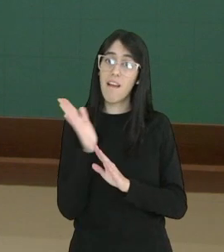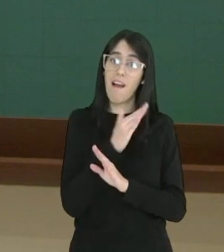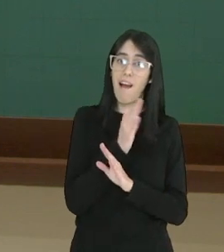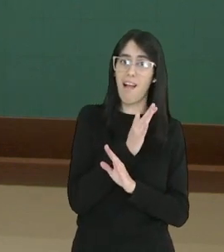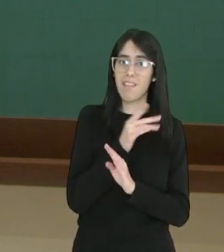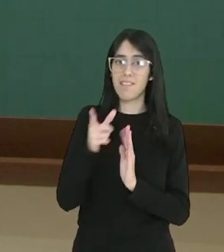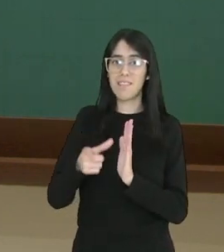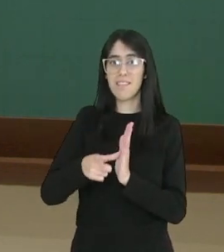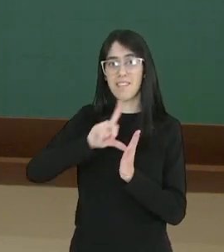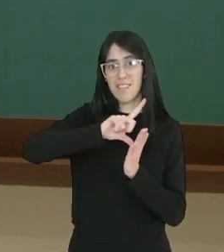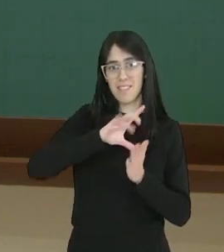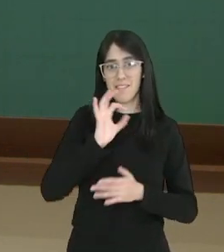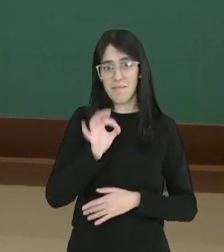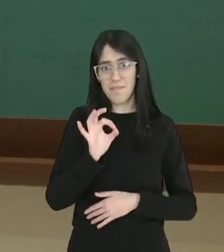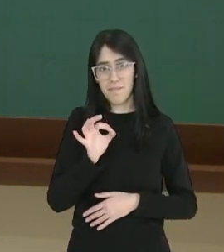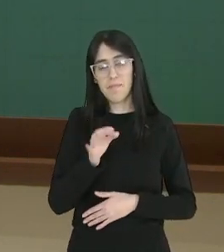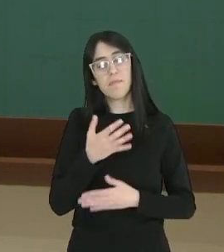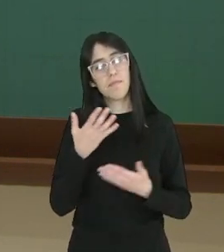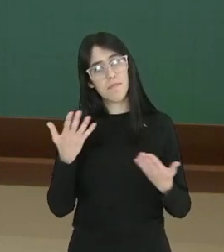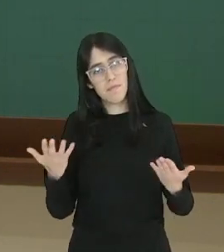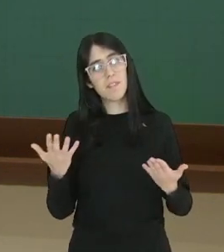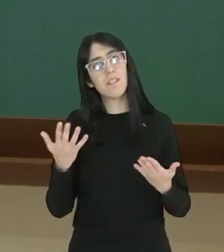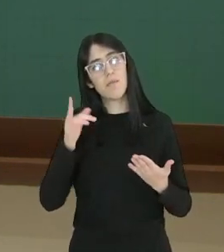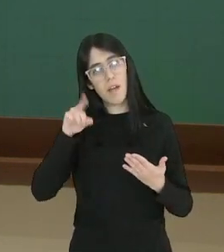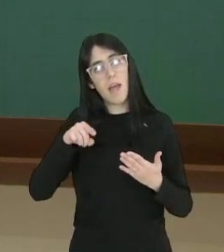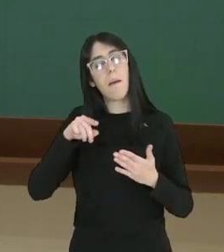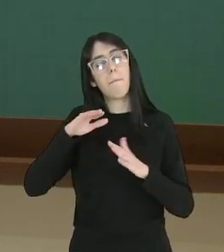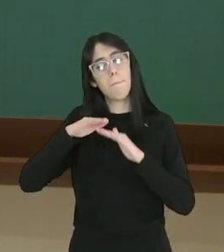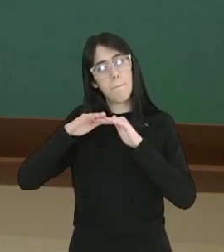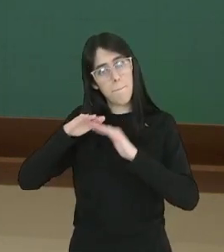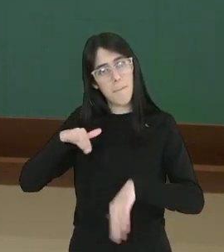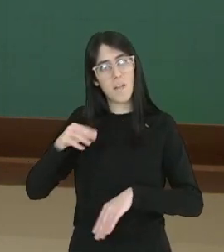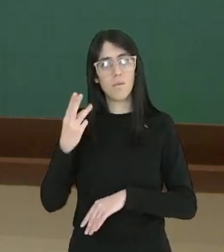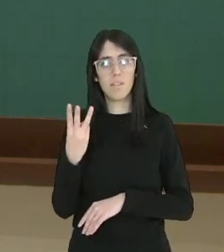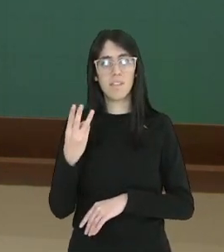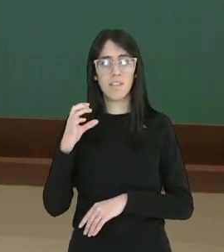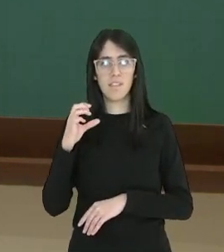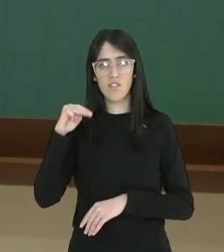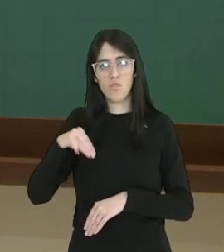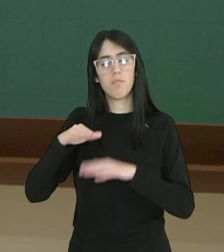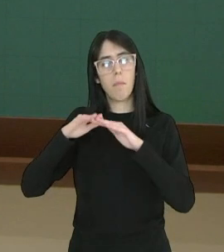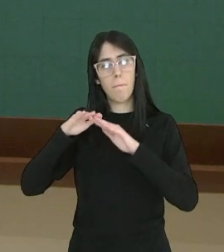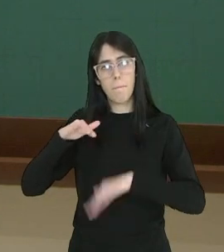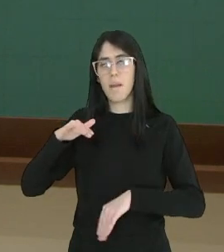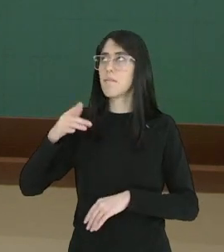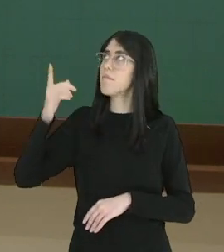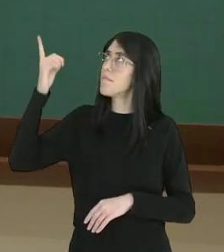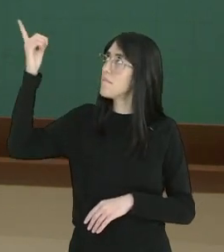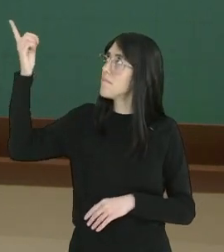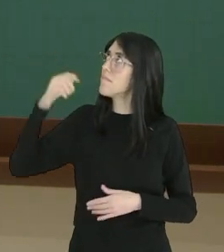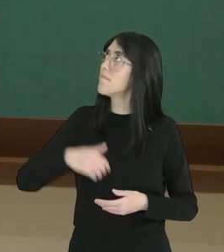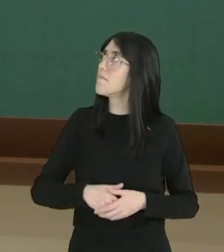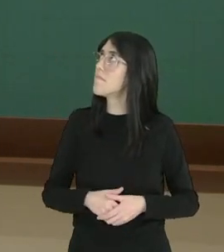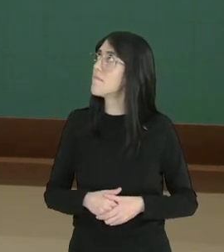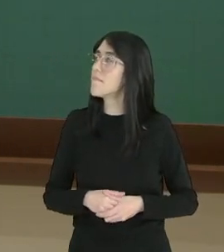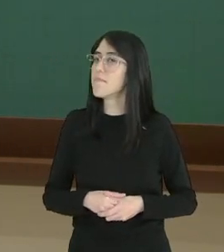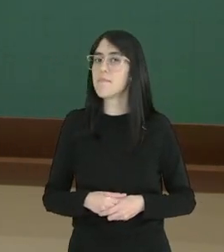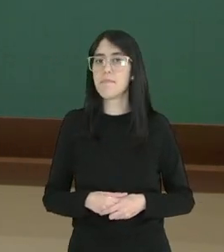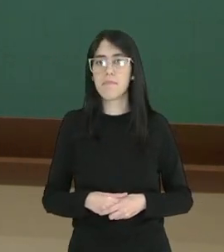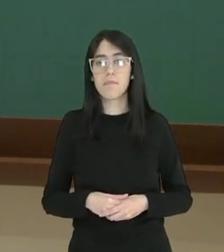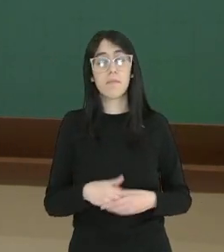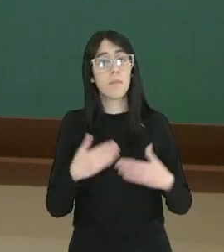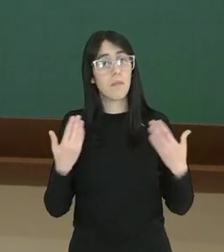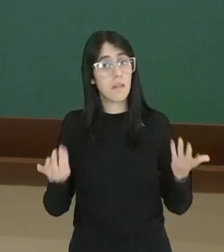A, certo? Ele está aqui praticamente na metade do caminho do ponto O até A.